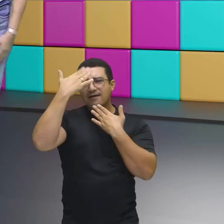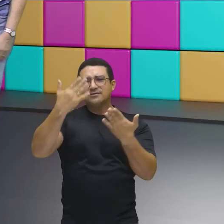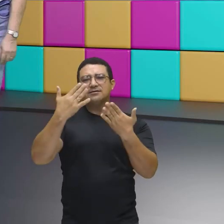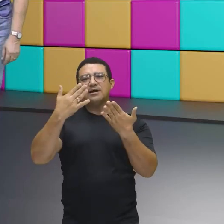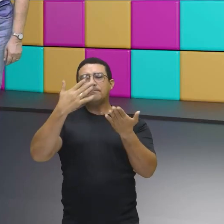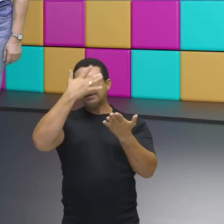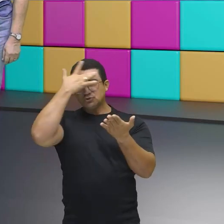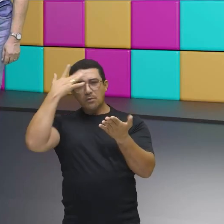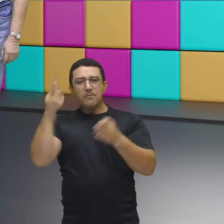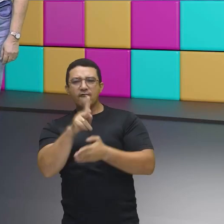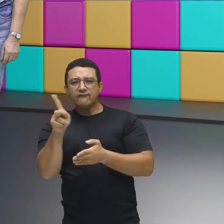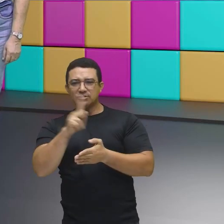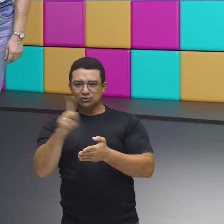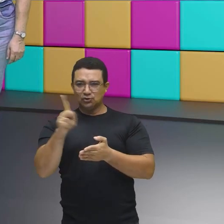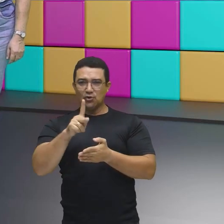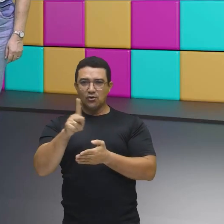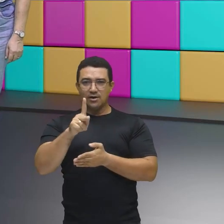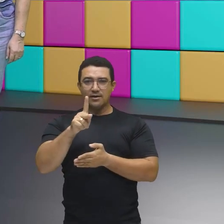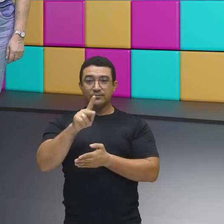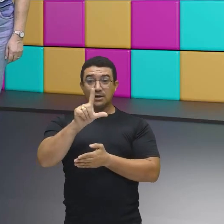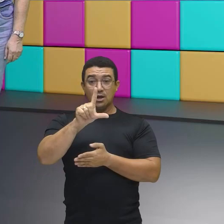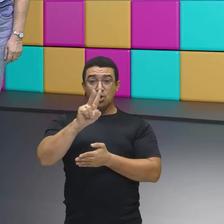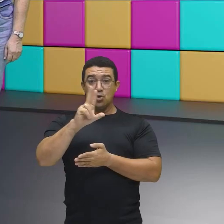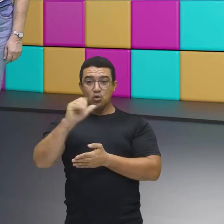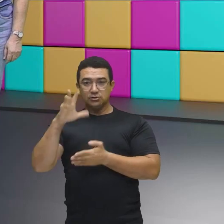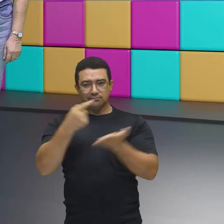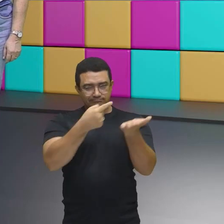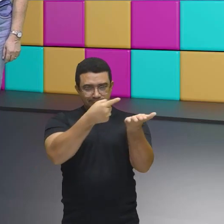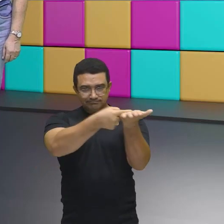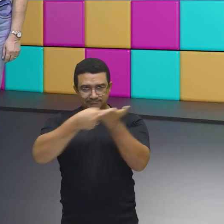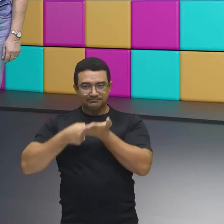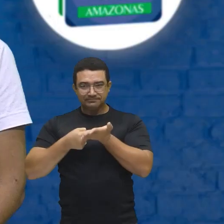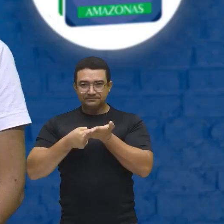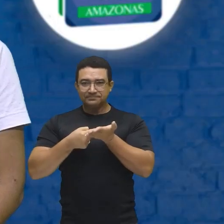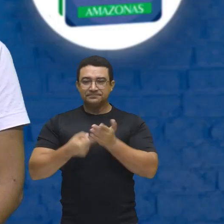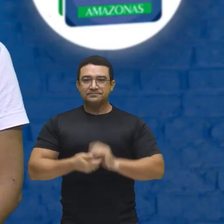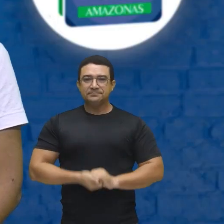convidada, professora Lúcia.